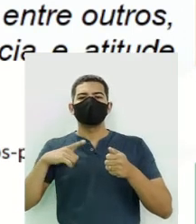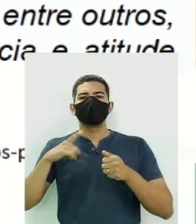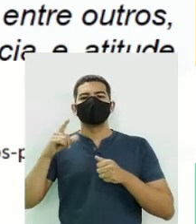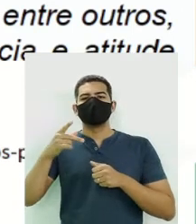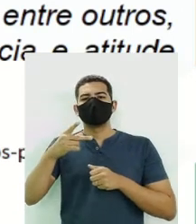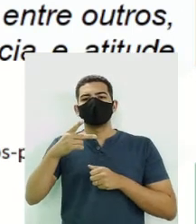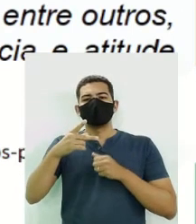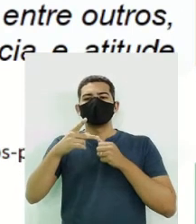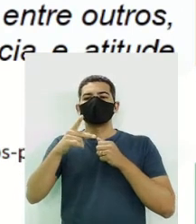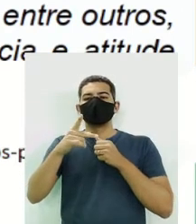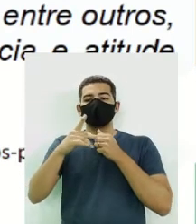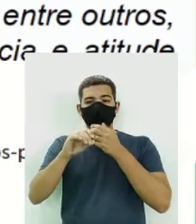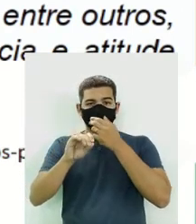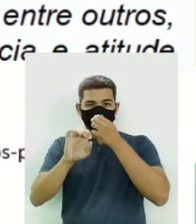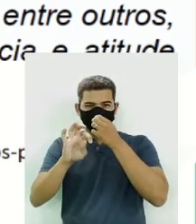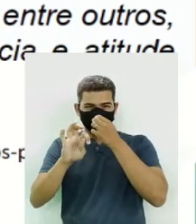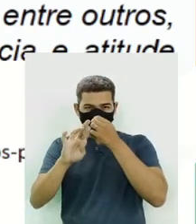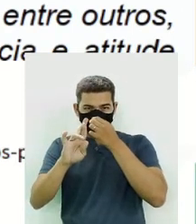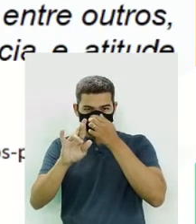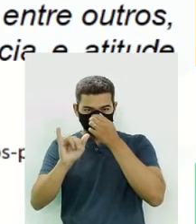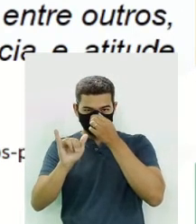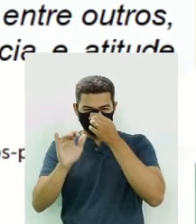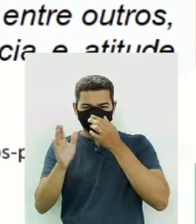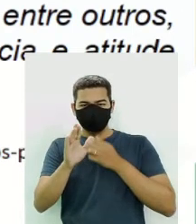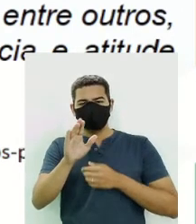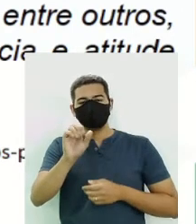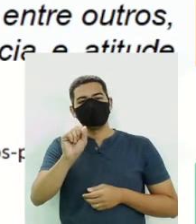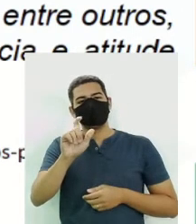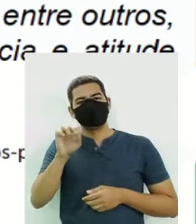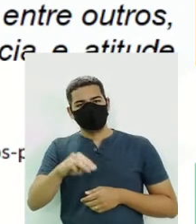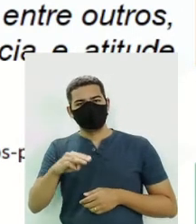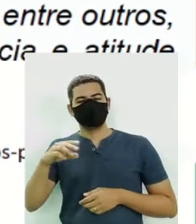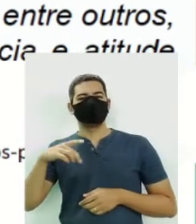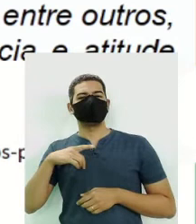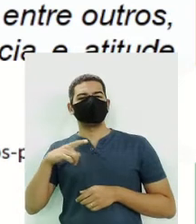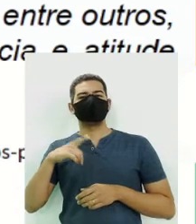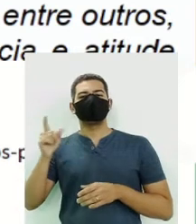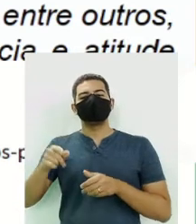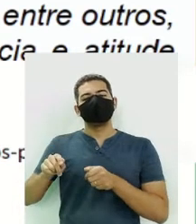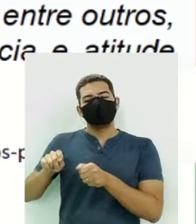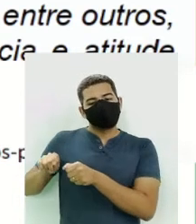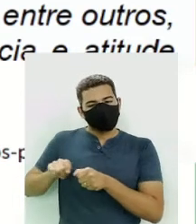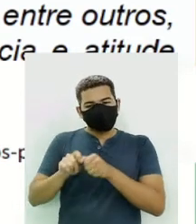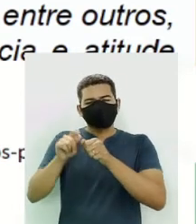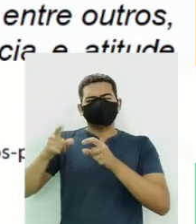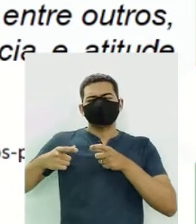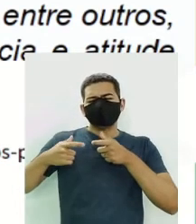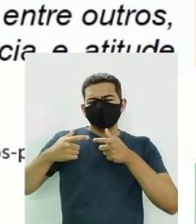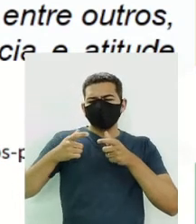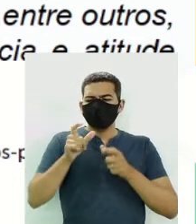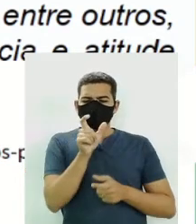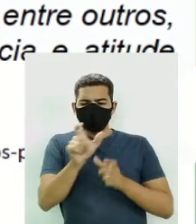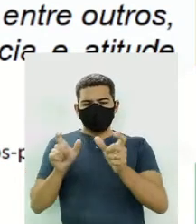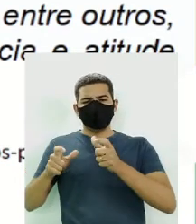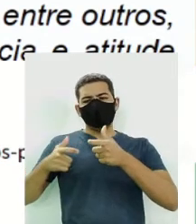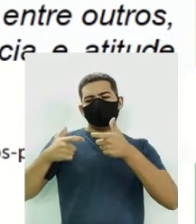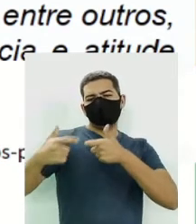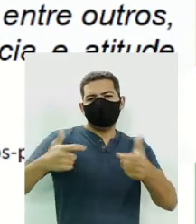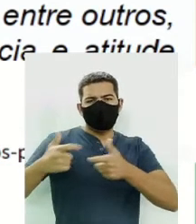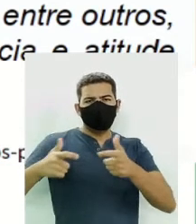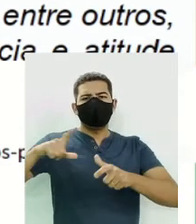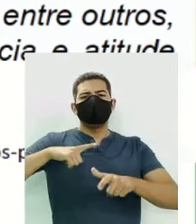Poetry Slam, que também é chamado de Batalha das Letras, tornou-se, além de um acontecimento poético, um